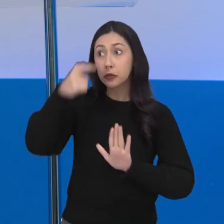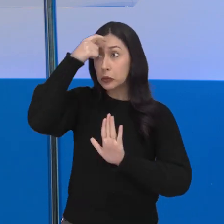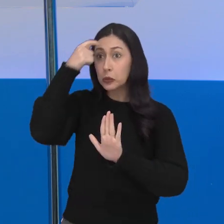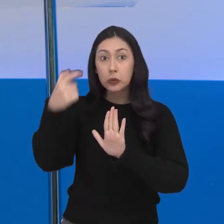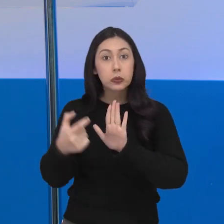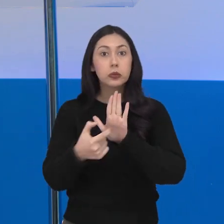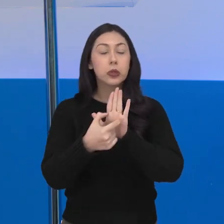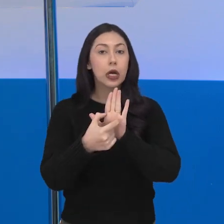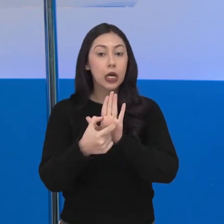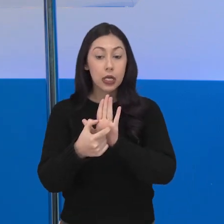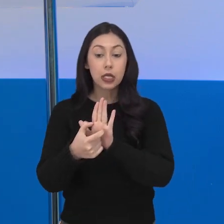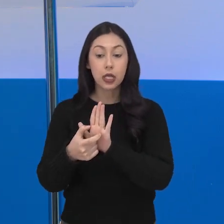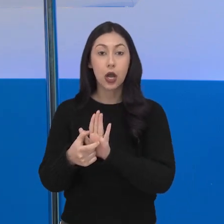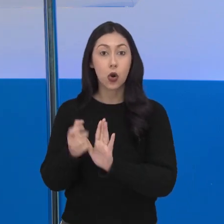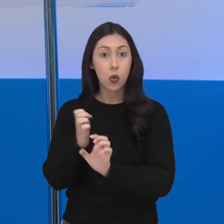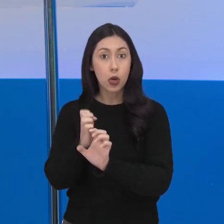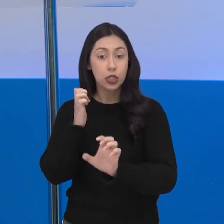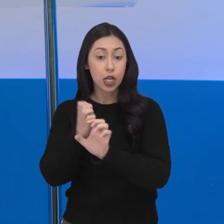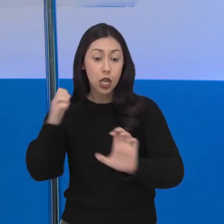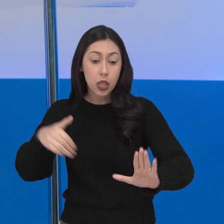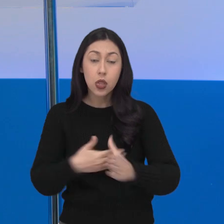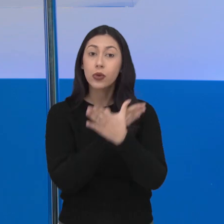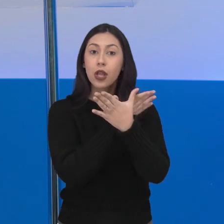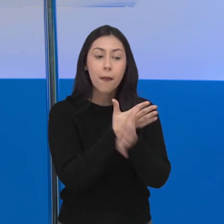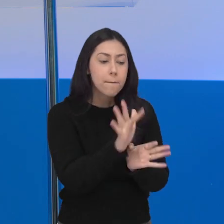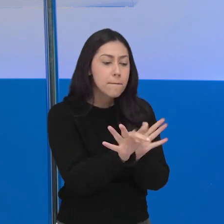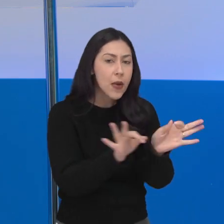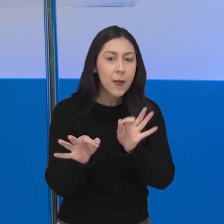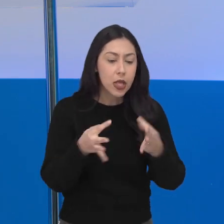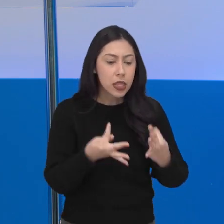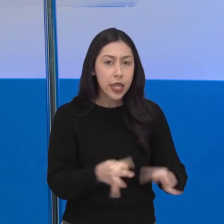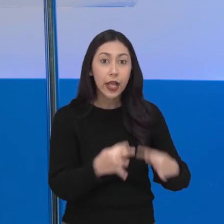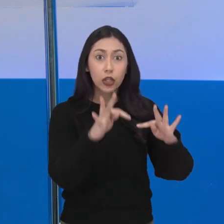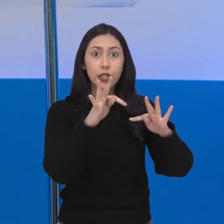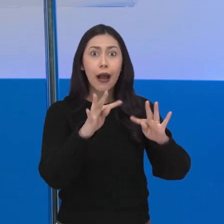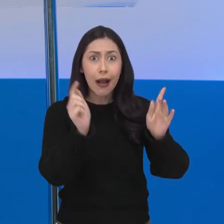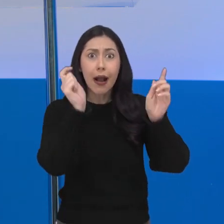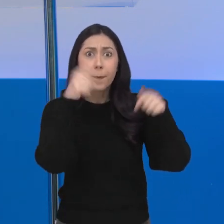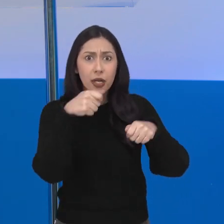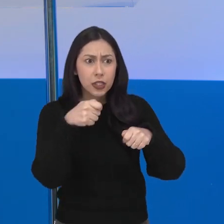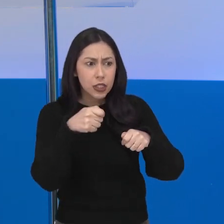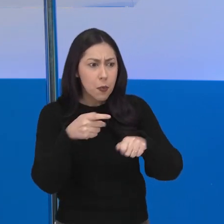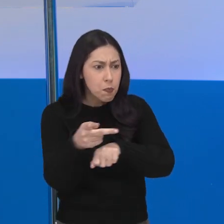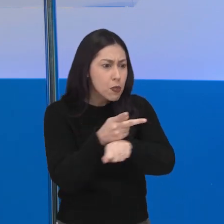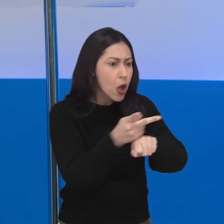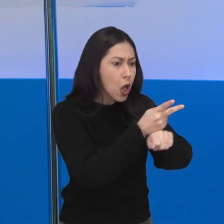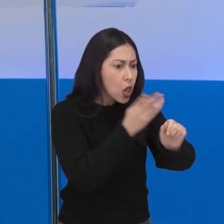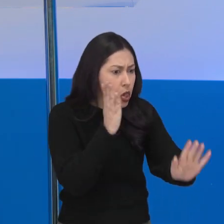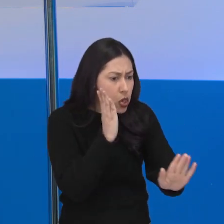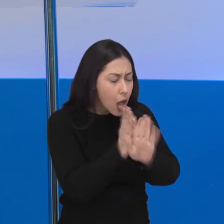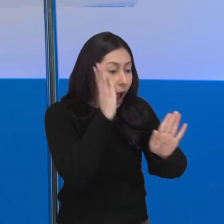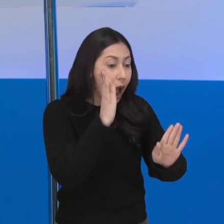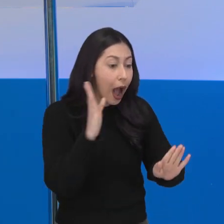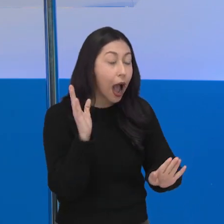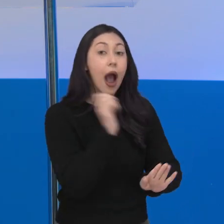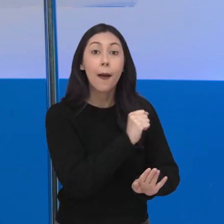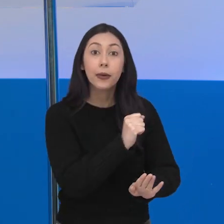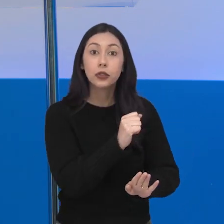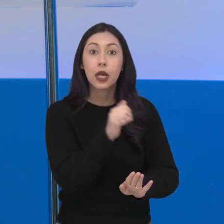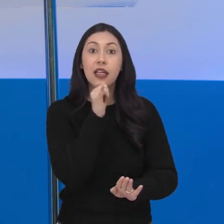Inteligência artificial. Engenheiro do ITA desenvolve tecnologia que pode ajudar a identificar alvos com mais facilidade,